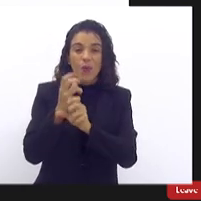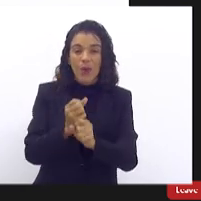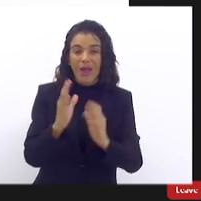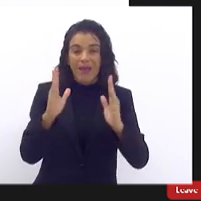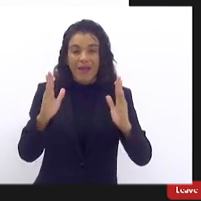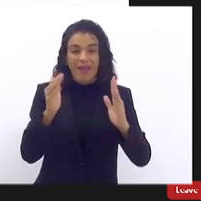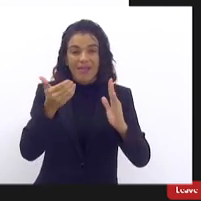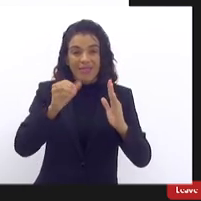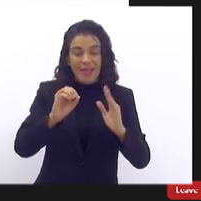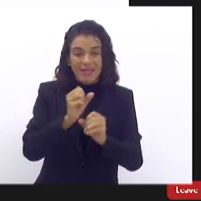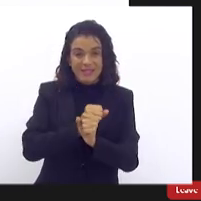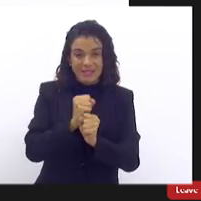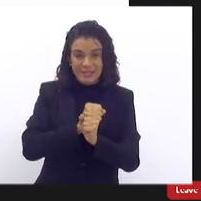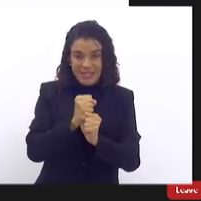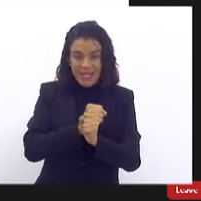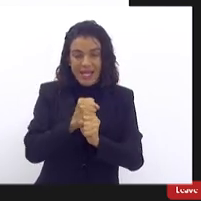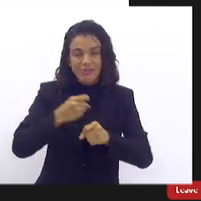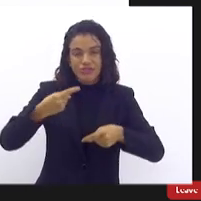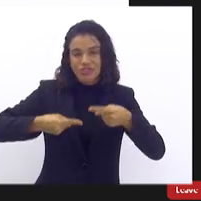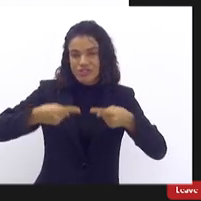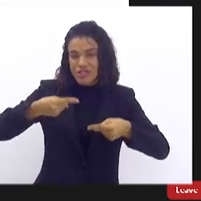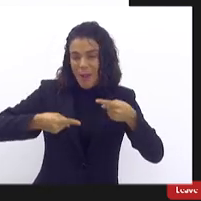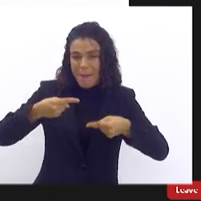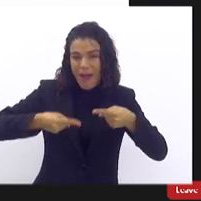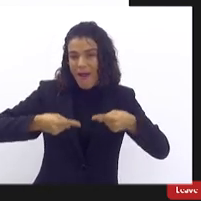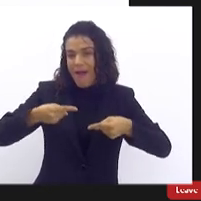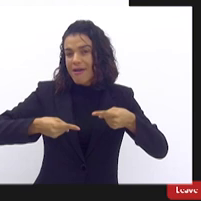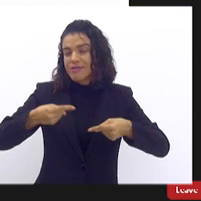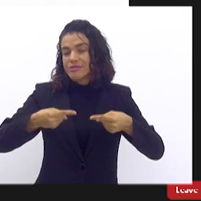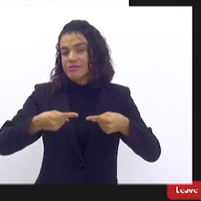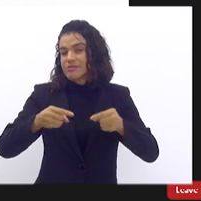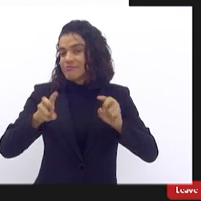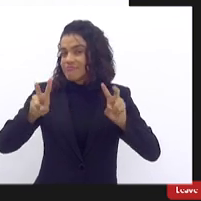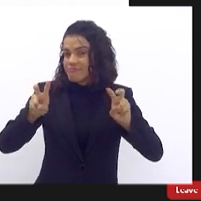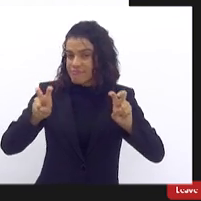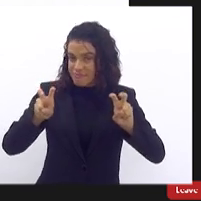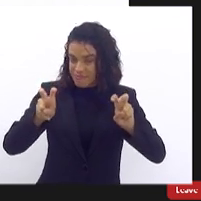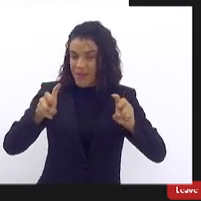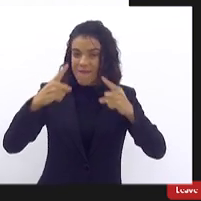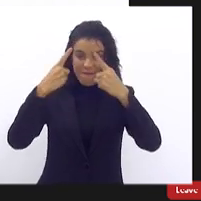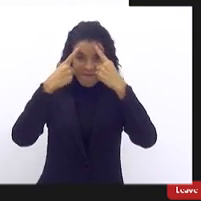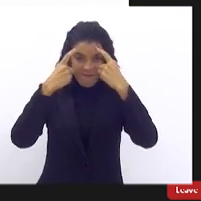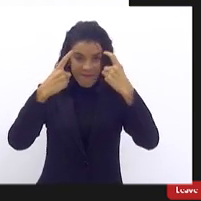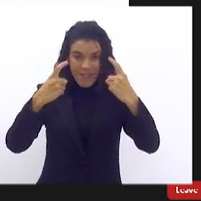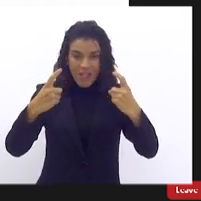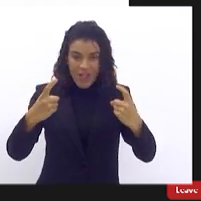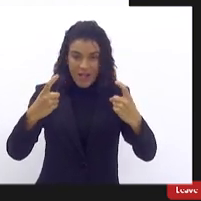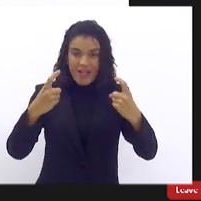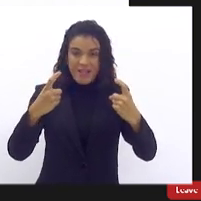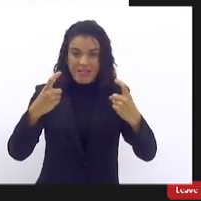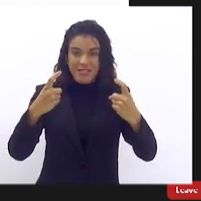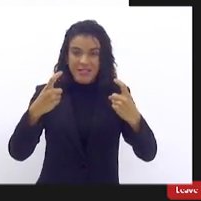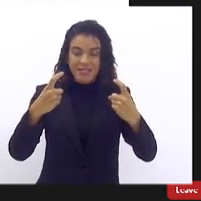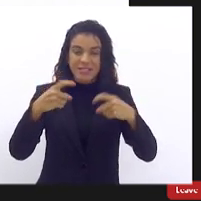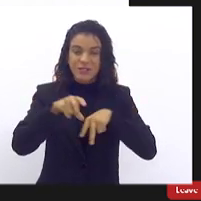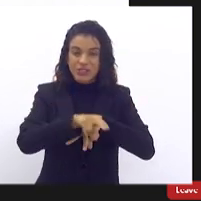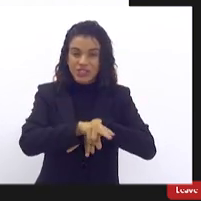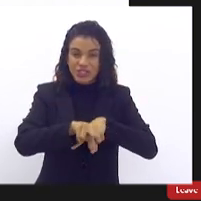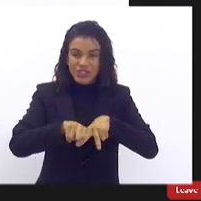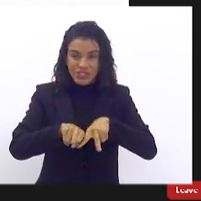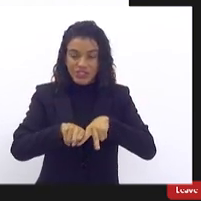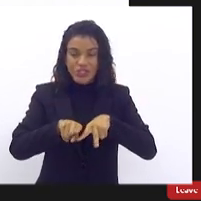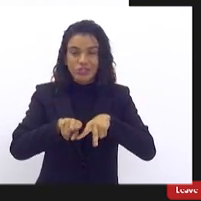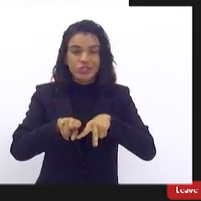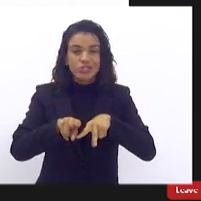anos de debate no Brasil sobre violência de gênero